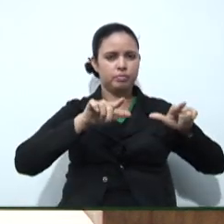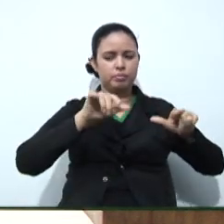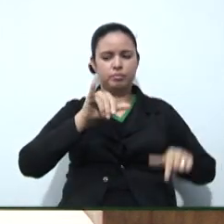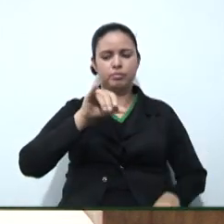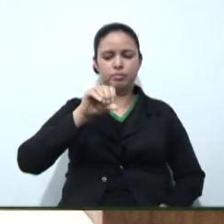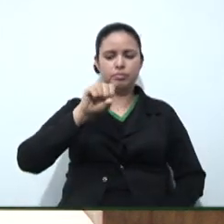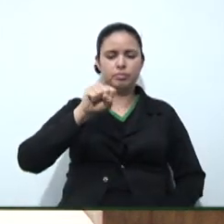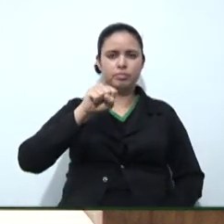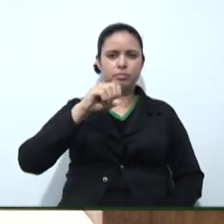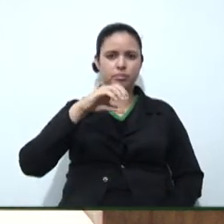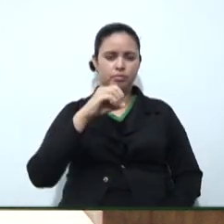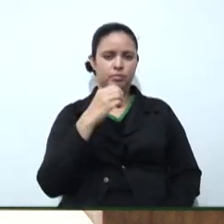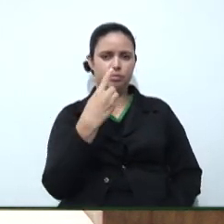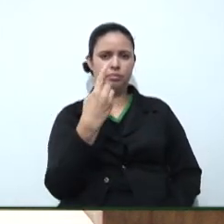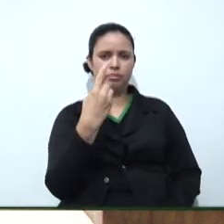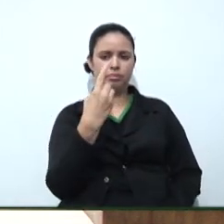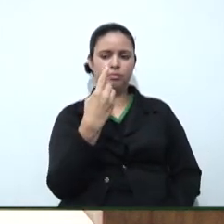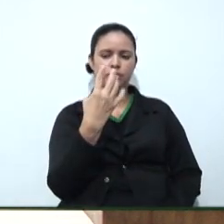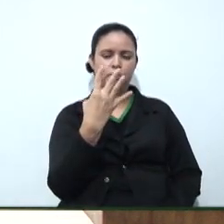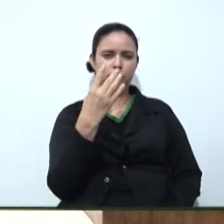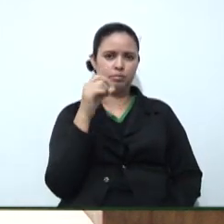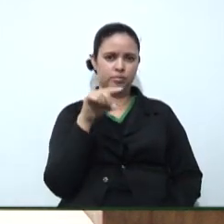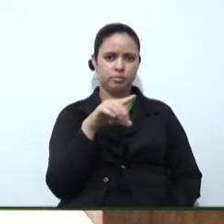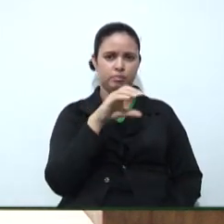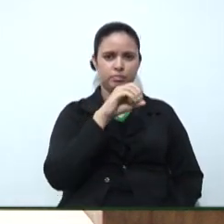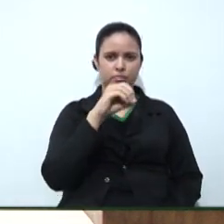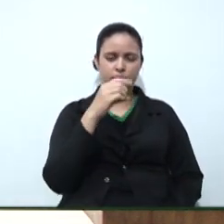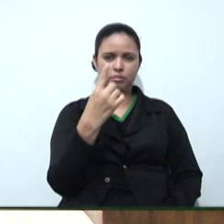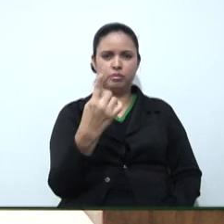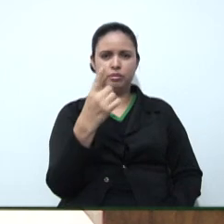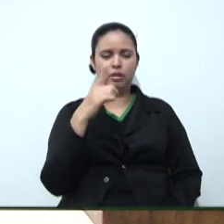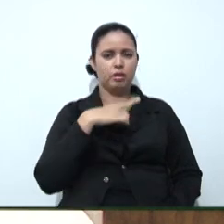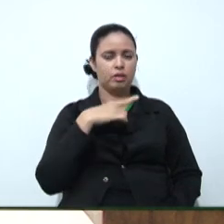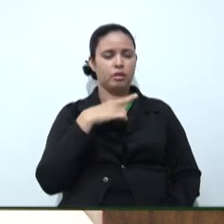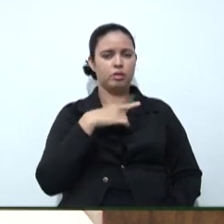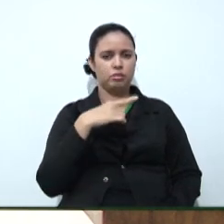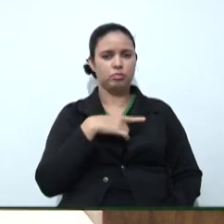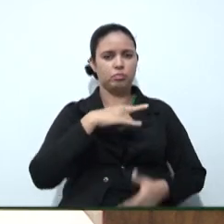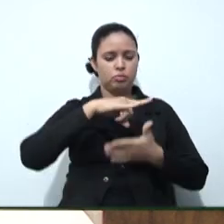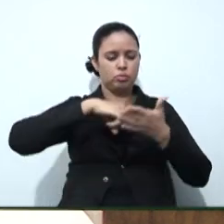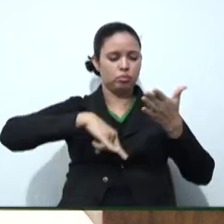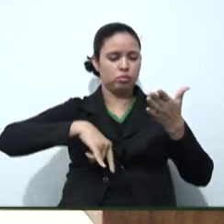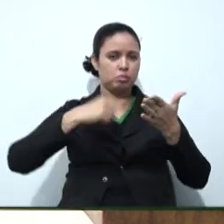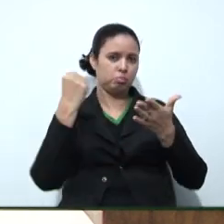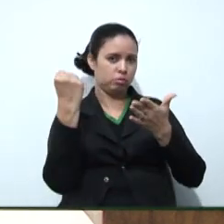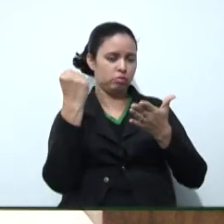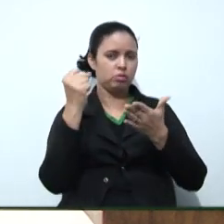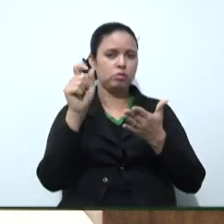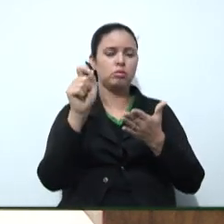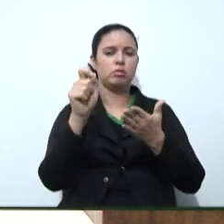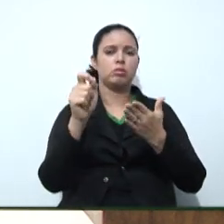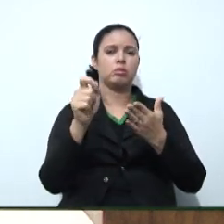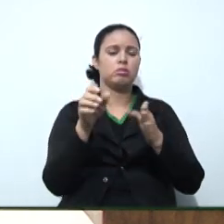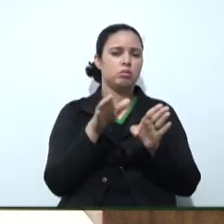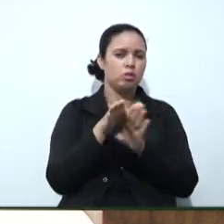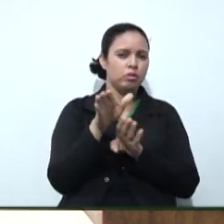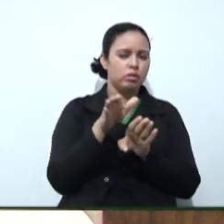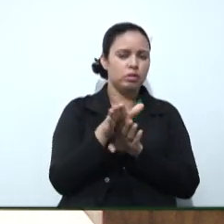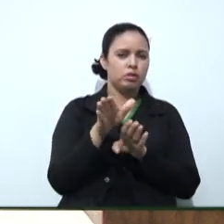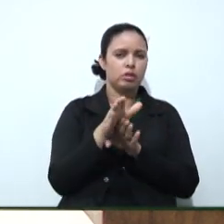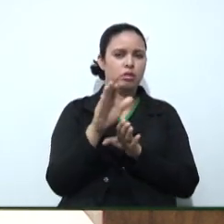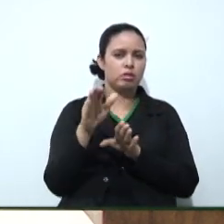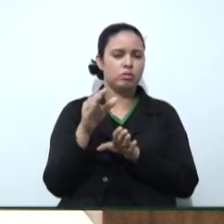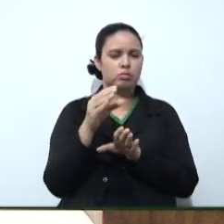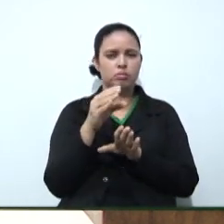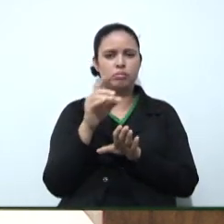a partir da ISO 14001, mas ela tem um documento muito poderoso para que ela possa se orientar, para que futuramente